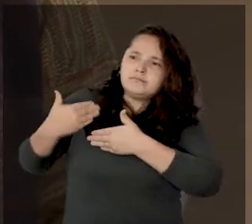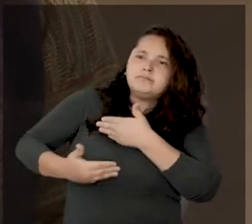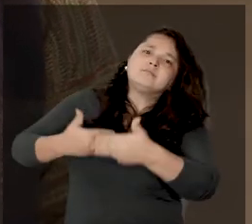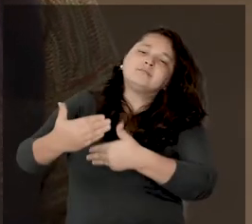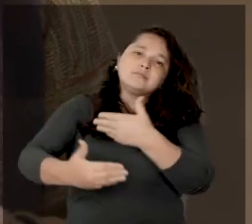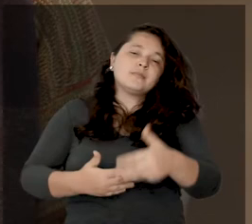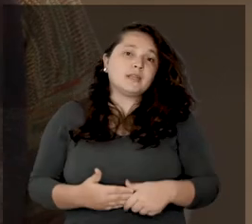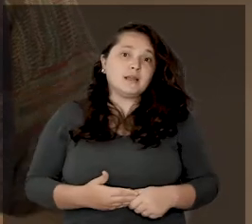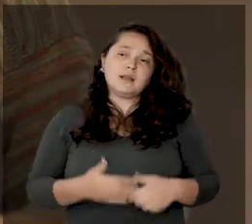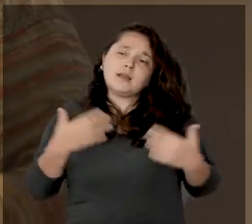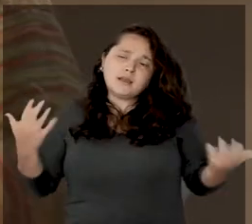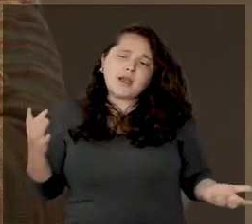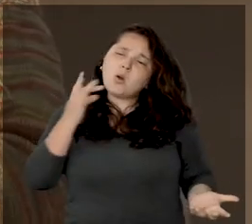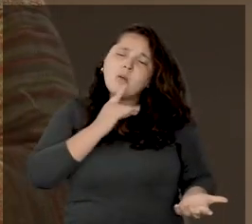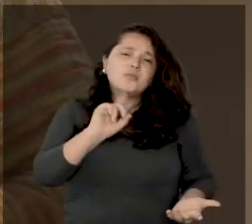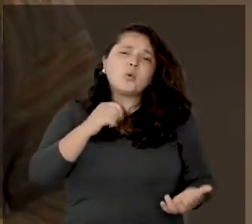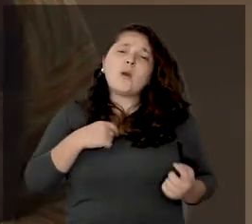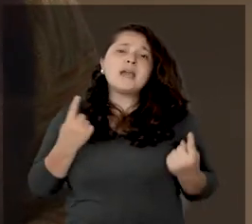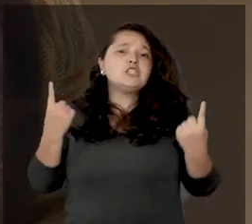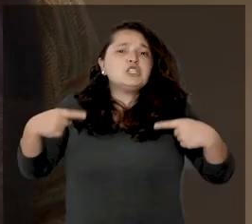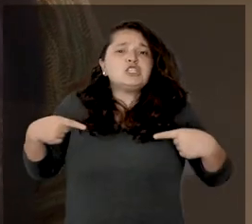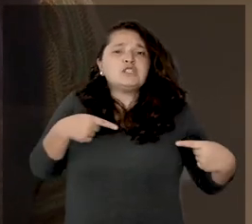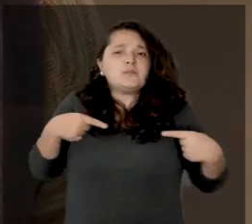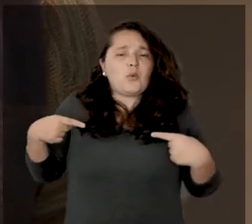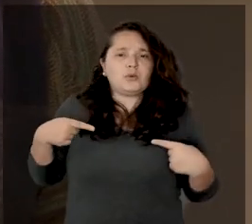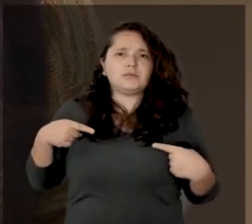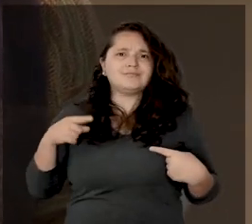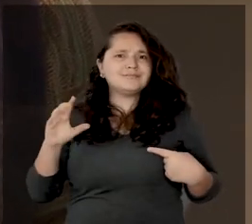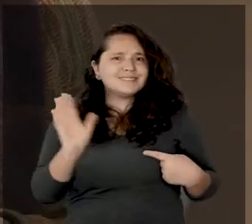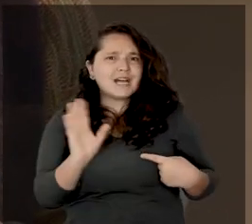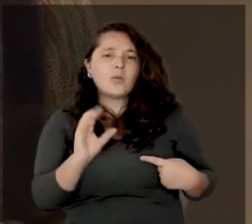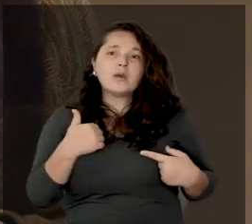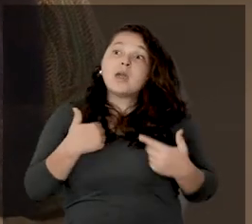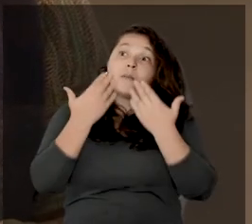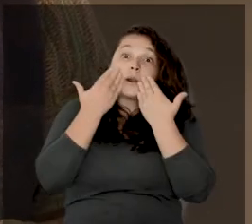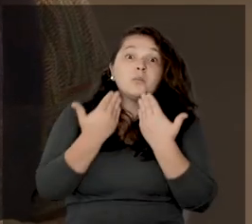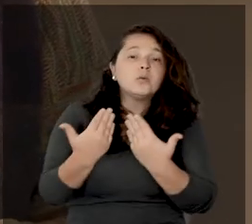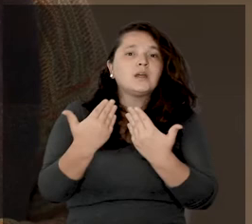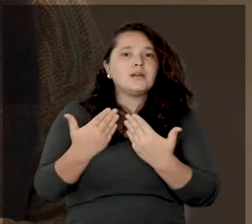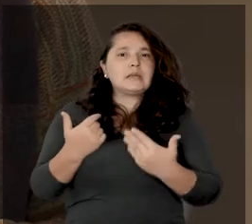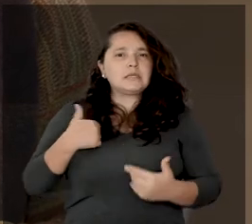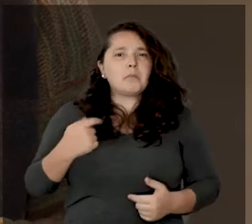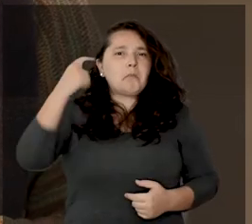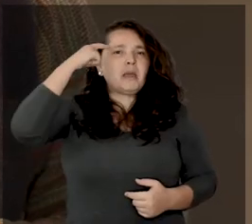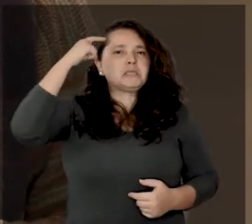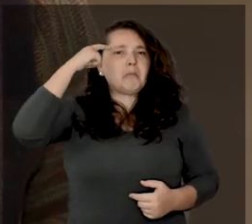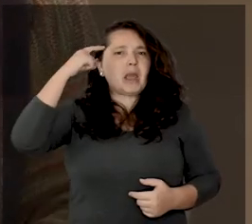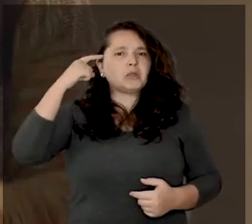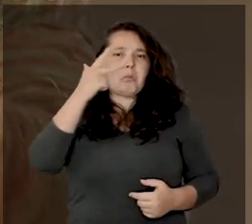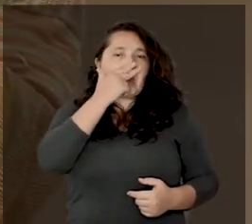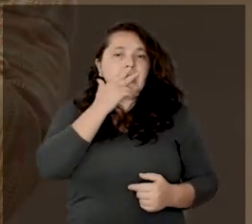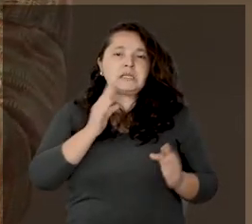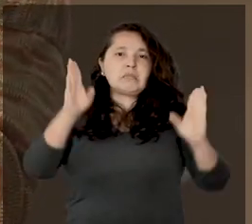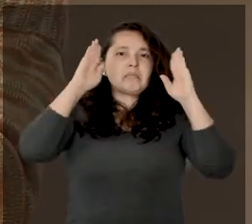se disputar, mas é uma questão para a gente florear, né, esse pensamento engessante, monoteísta, né, que é a história